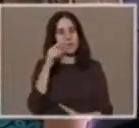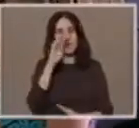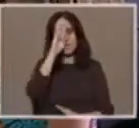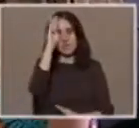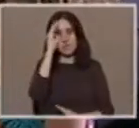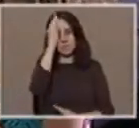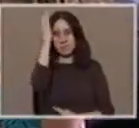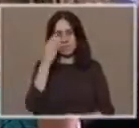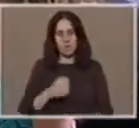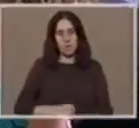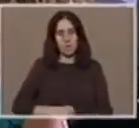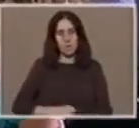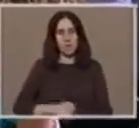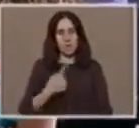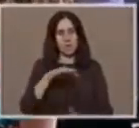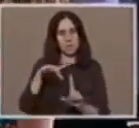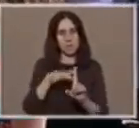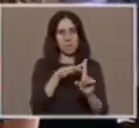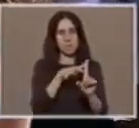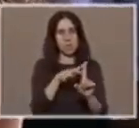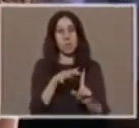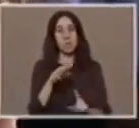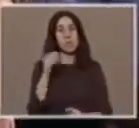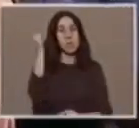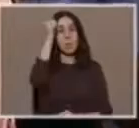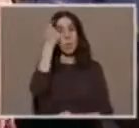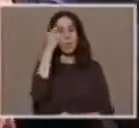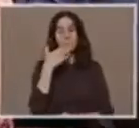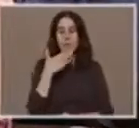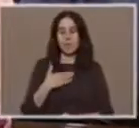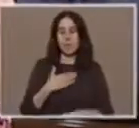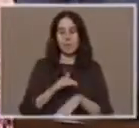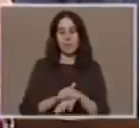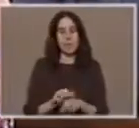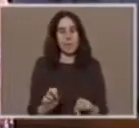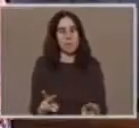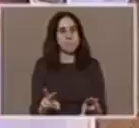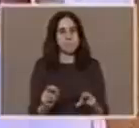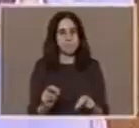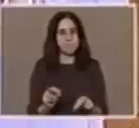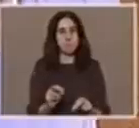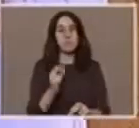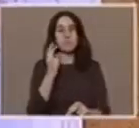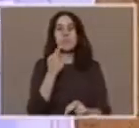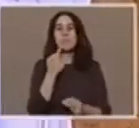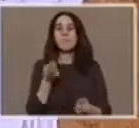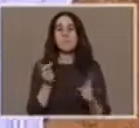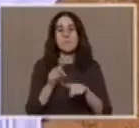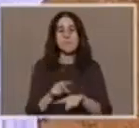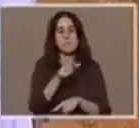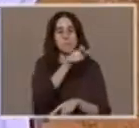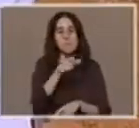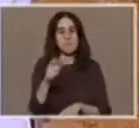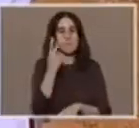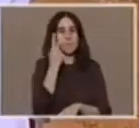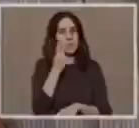Católica Apostólica, professa um só batismo para a remissão dos pecados e espera a ressurreição dos mortos e